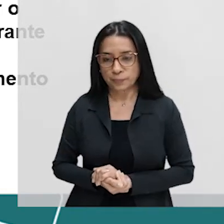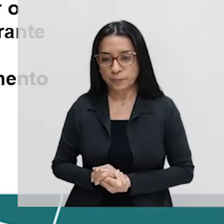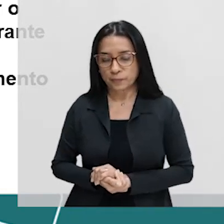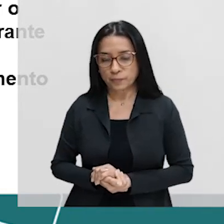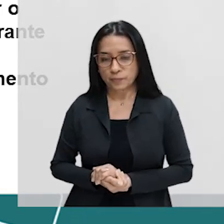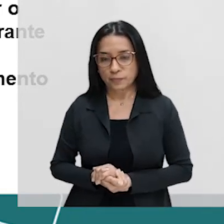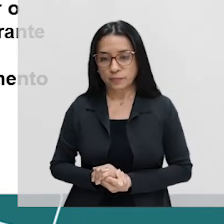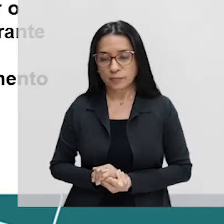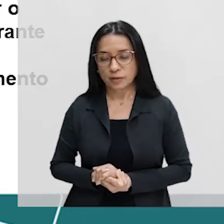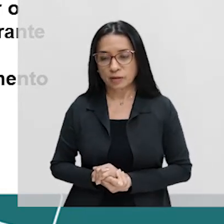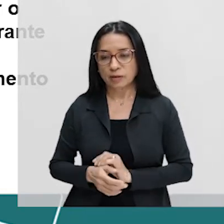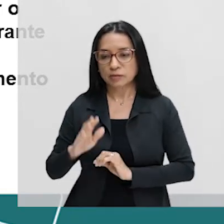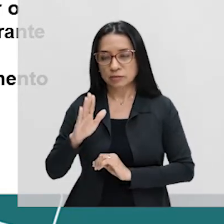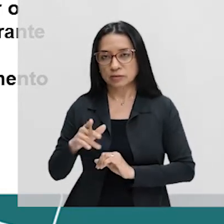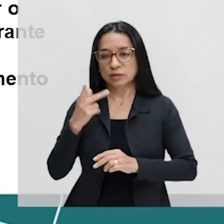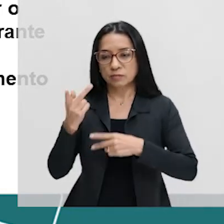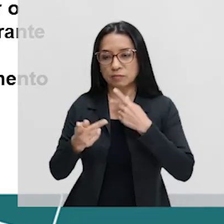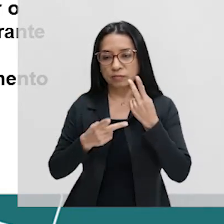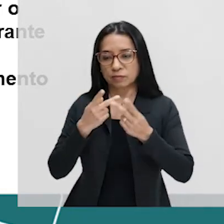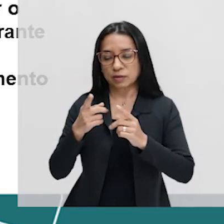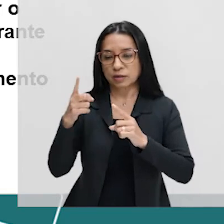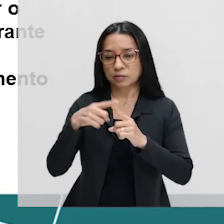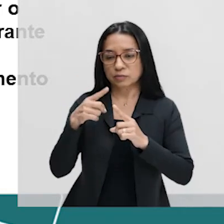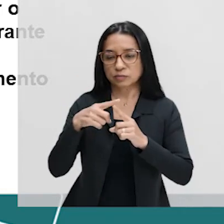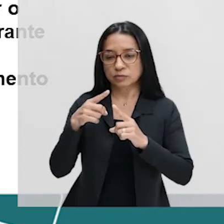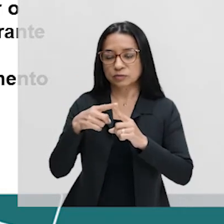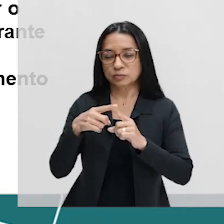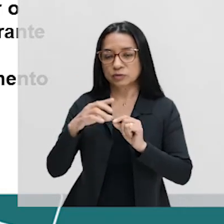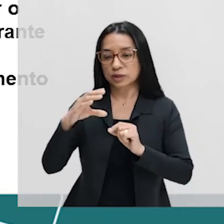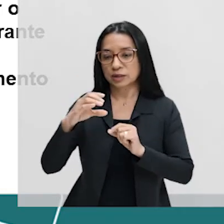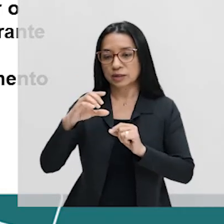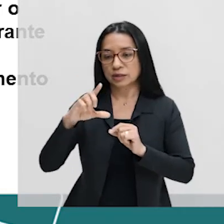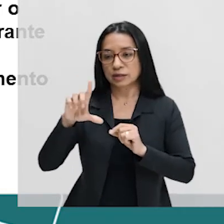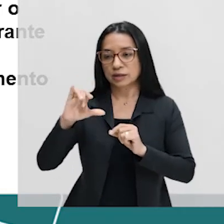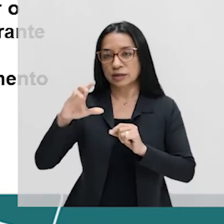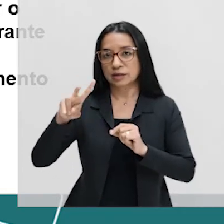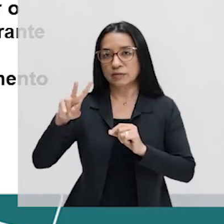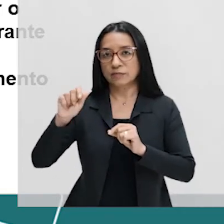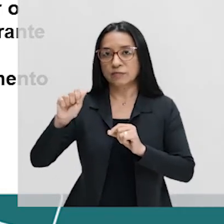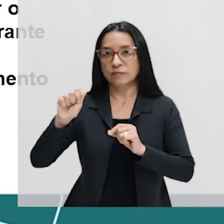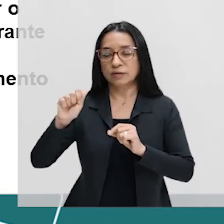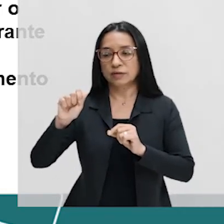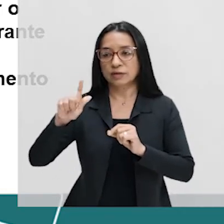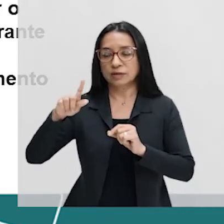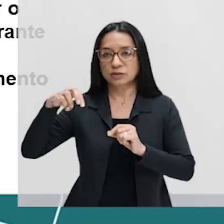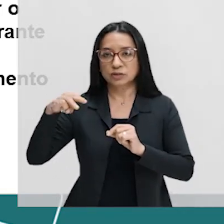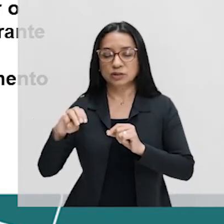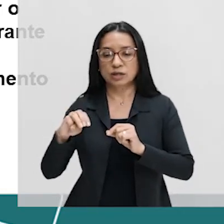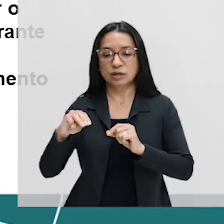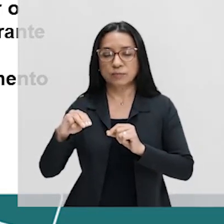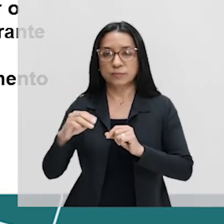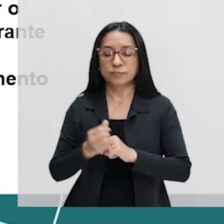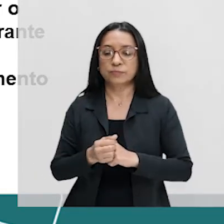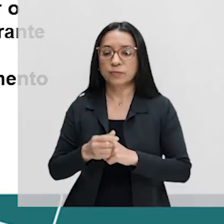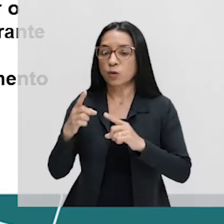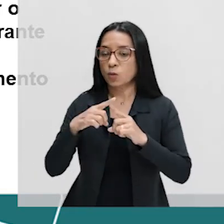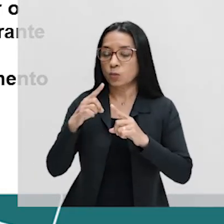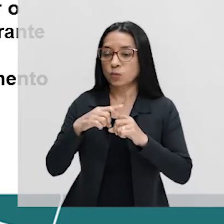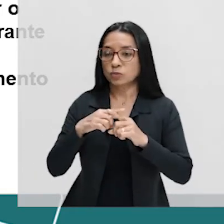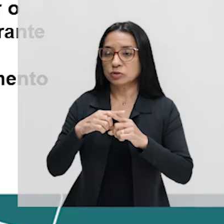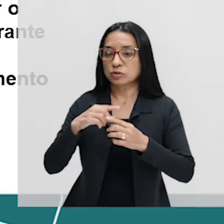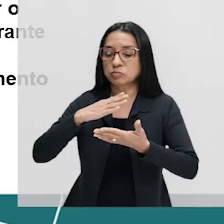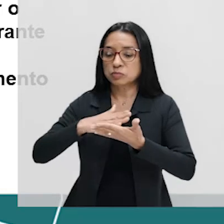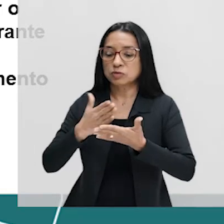Já vou falar para vocês sobre o tipo de clivagem, tá? Que é o tipo de divisão celular. Bem, esse aqui é o ovo.